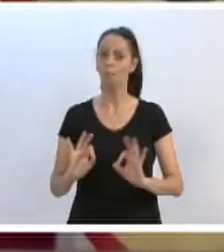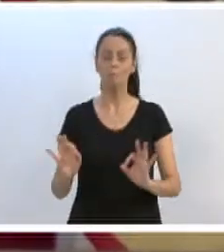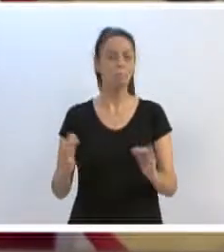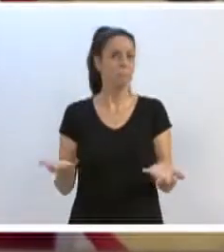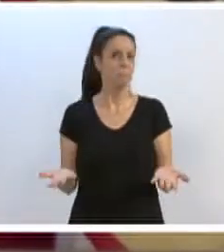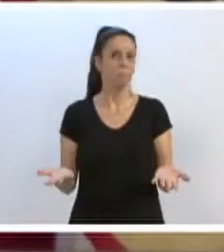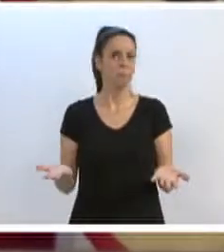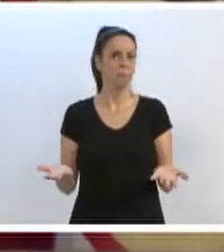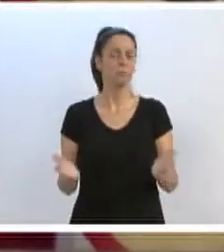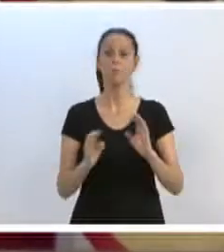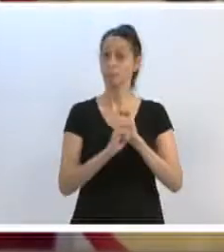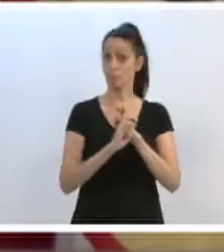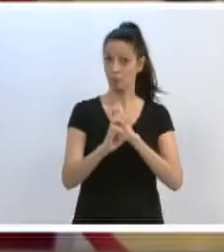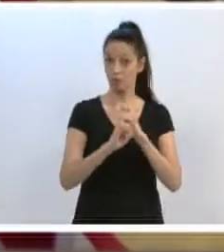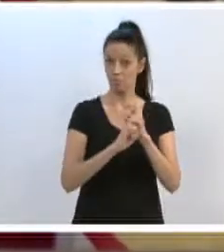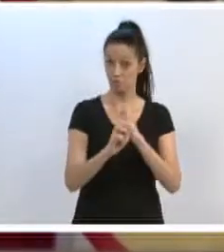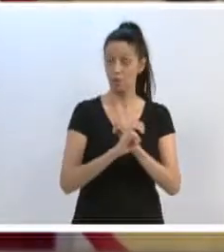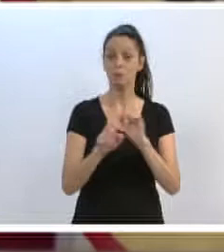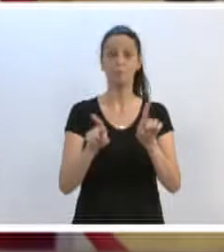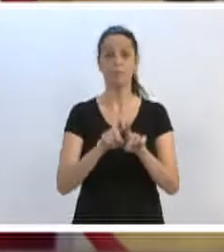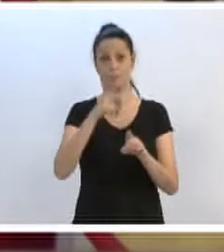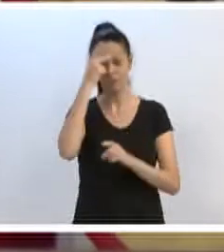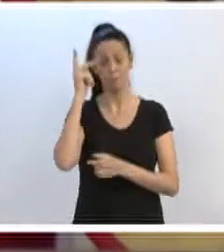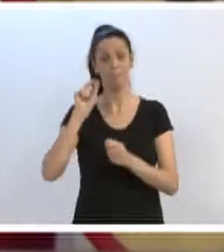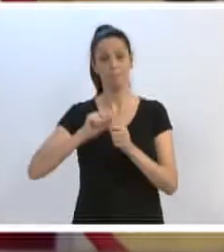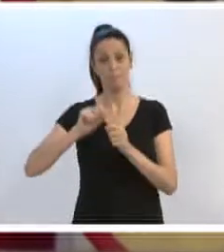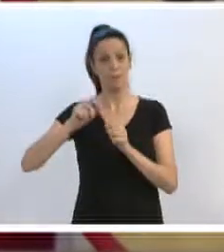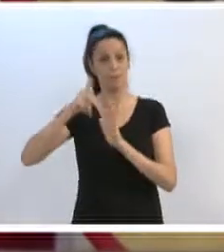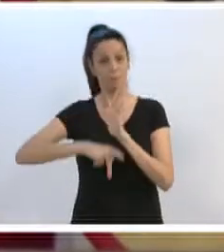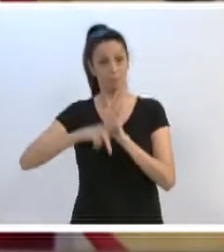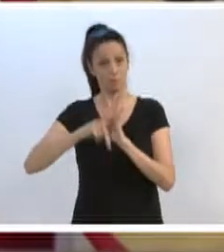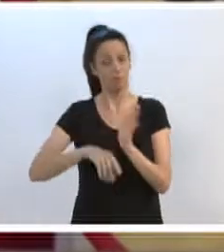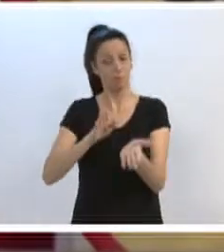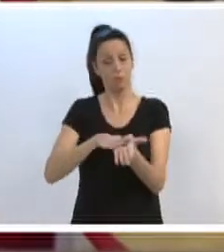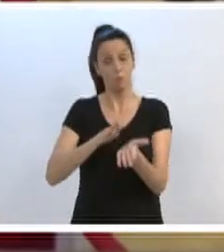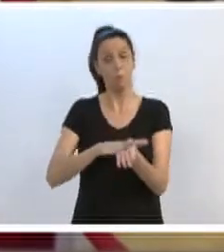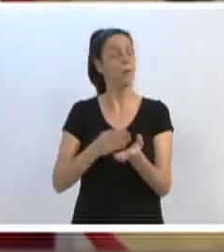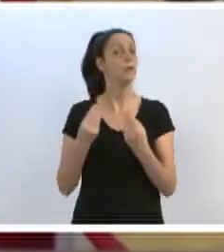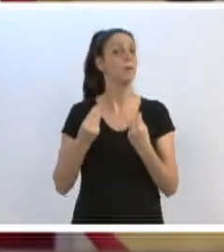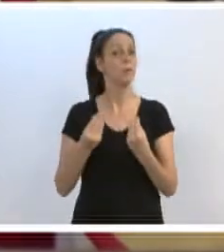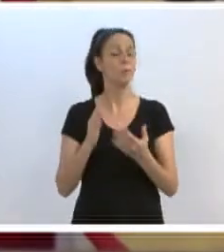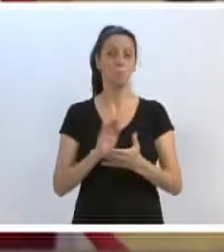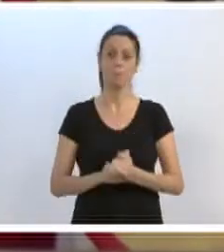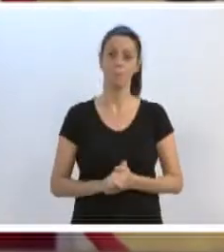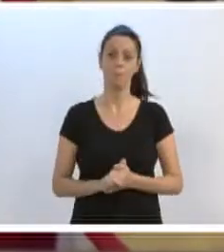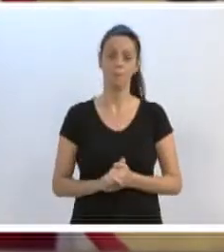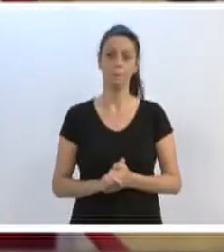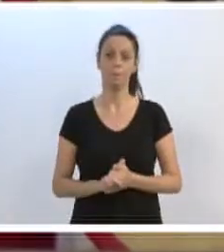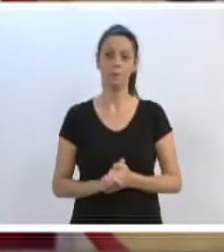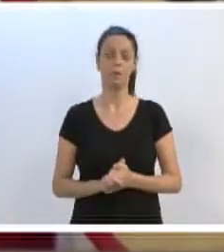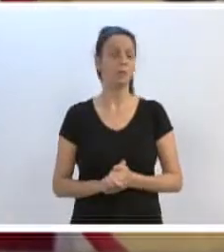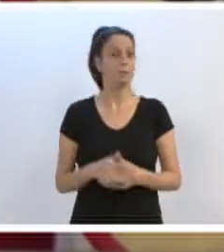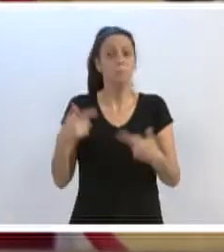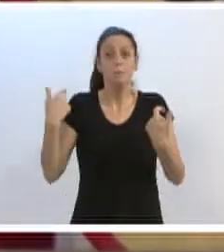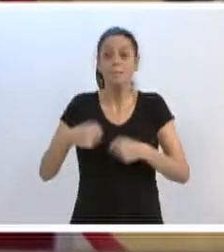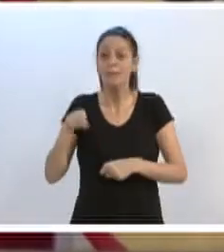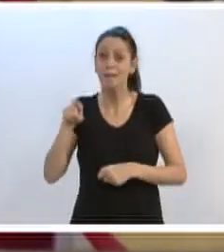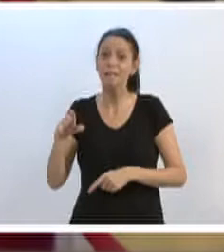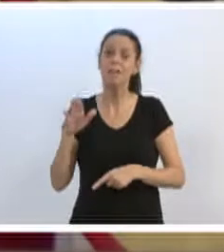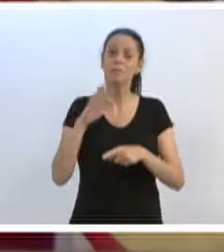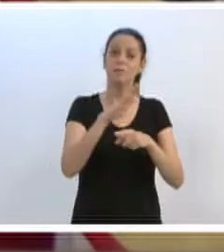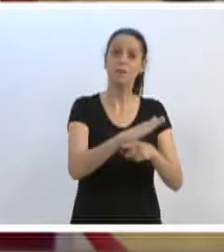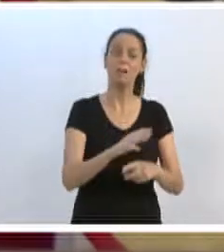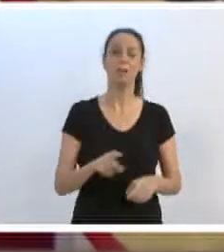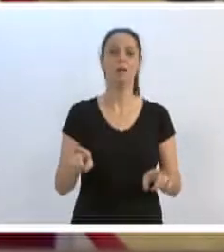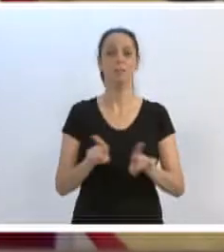pavimentação. Os engenheiros e os projetistas que estão cobrando isso, de que maneira? Vamos contribuir, gente, vamos ajudar. Também